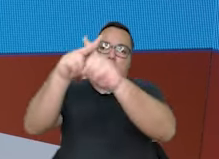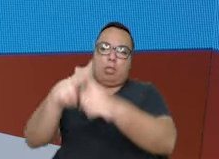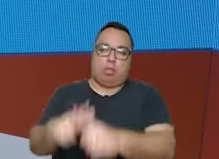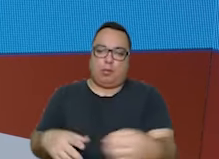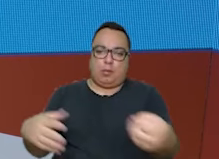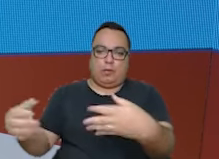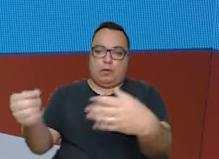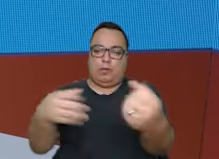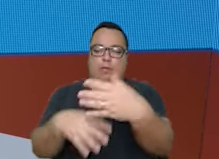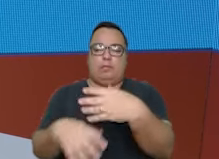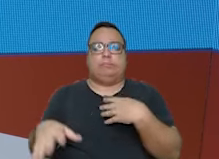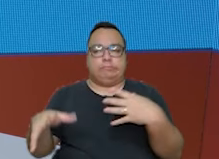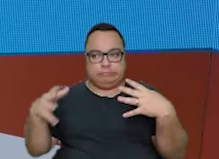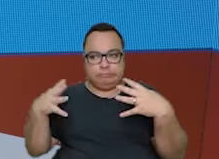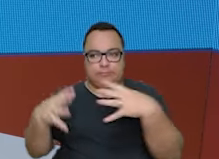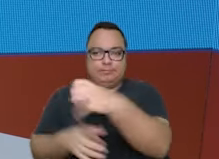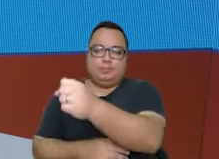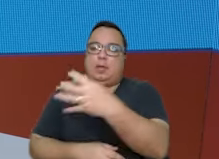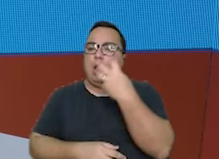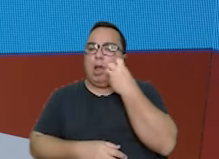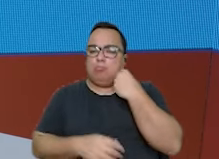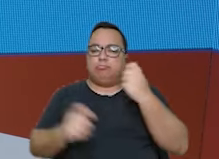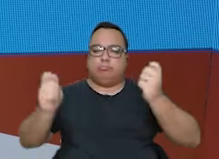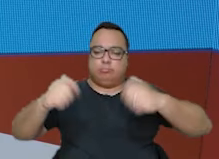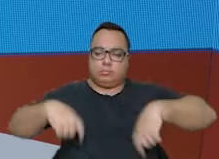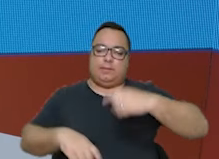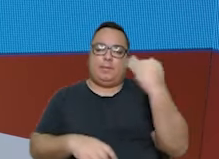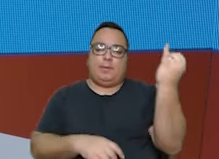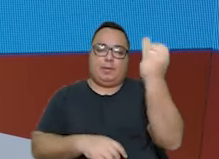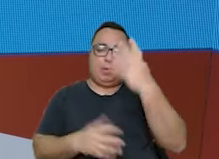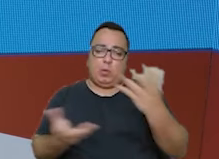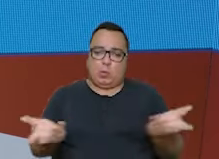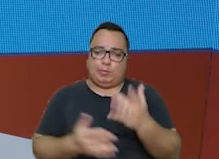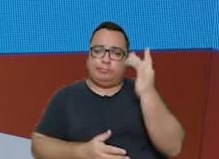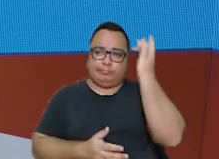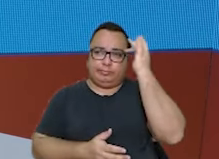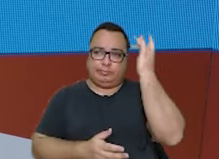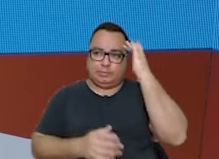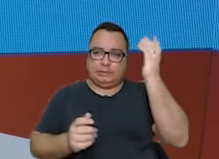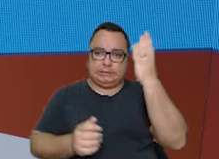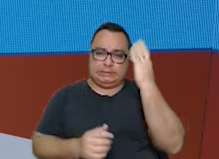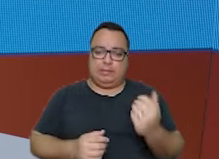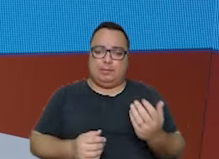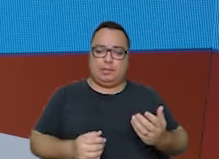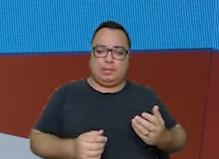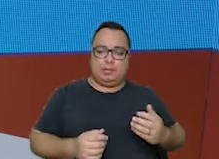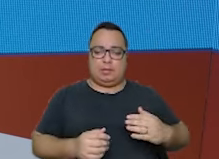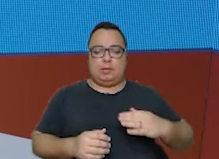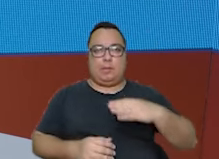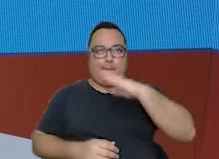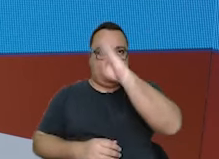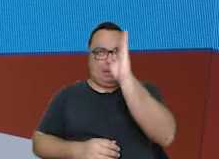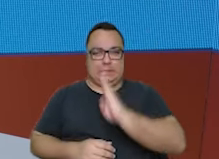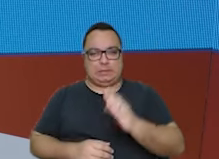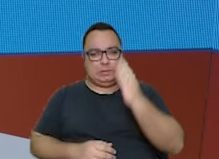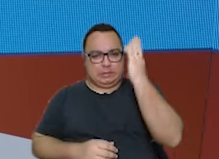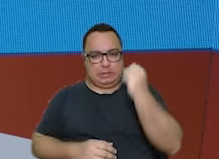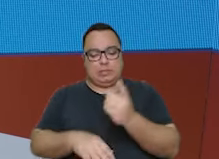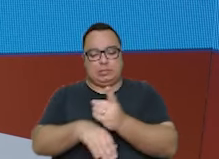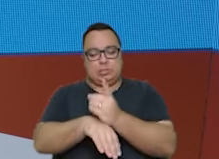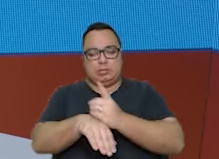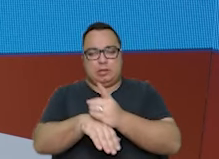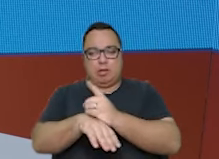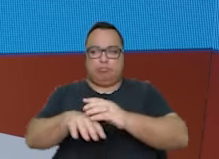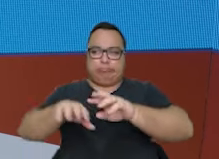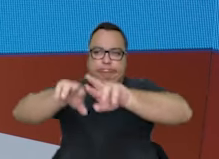vive um momento hoje eh de maturidade acho que a gente tá num nível sei lá Brasil de maturidade digital